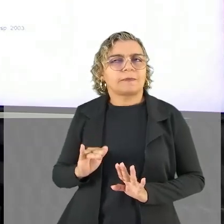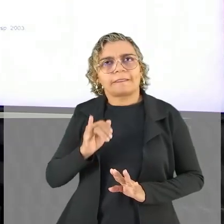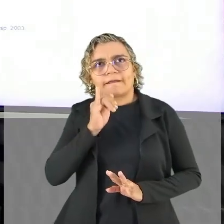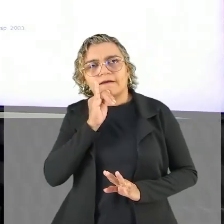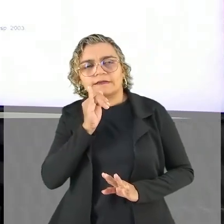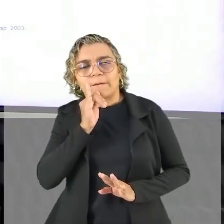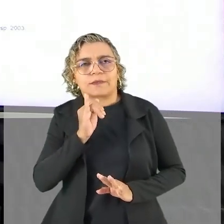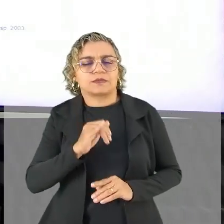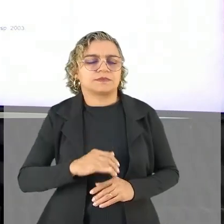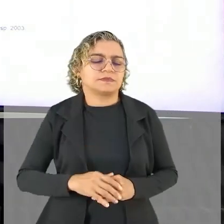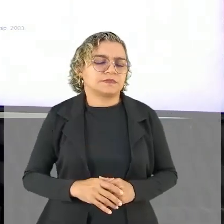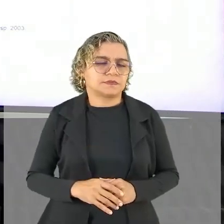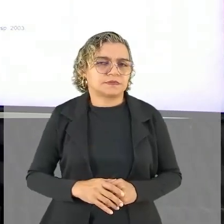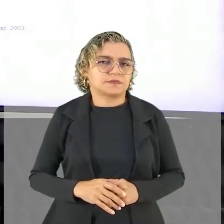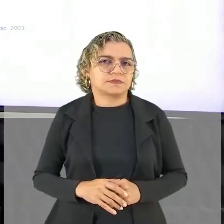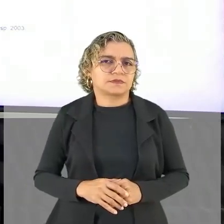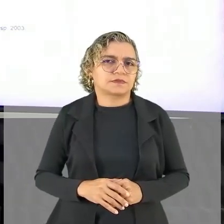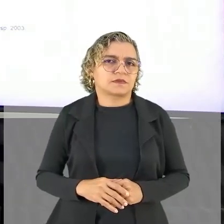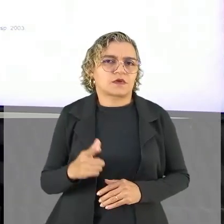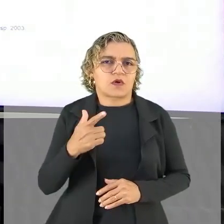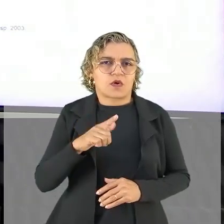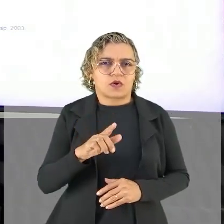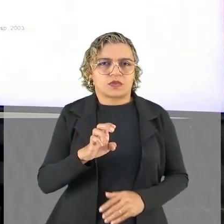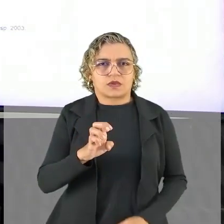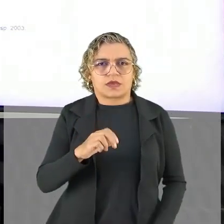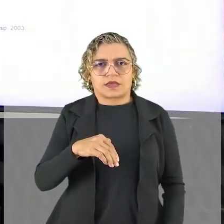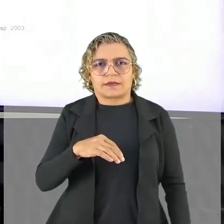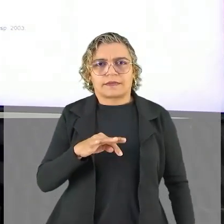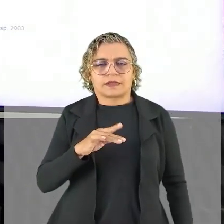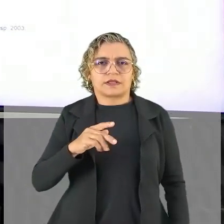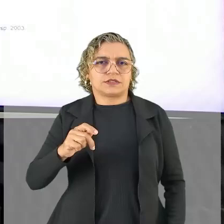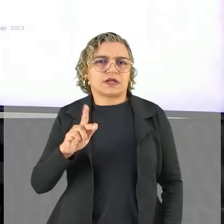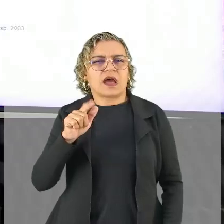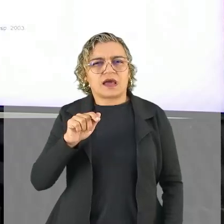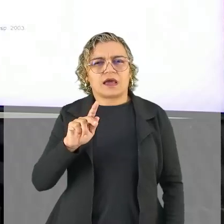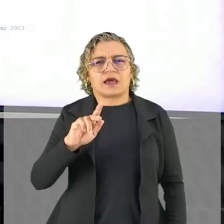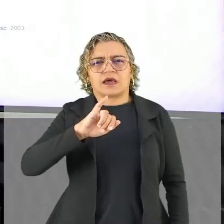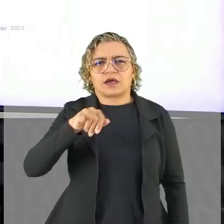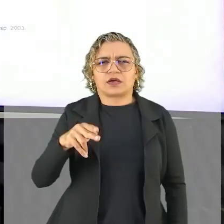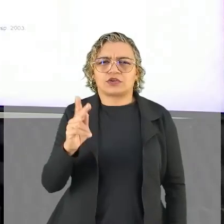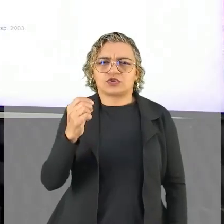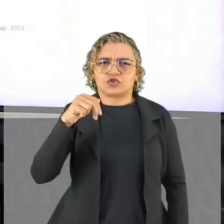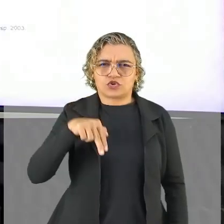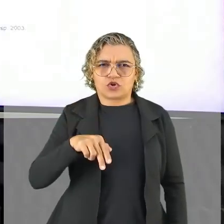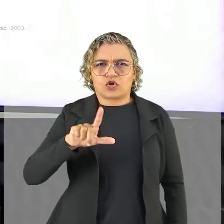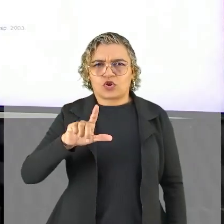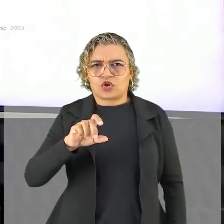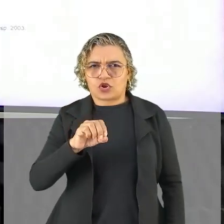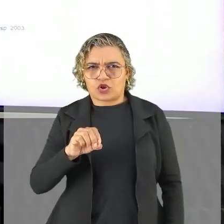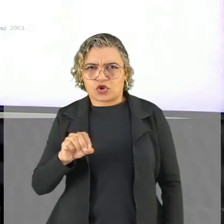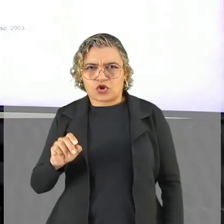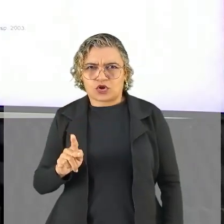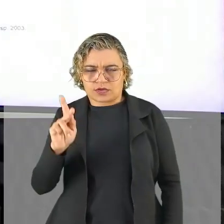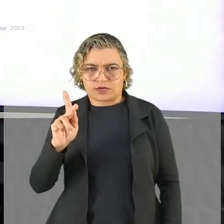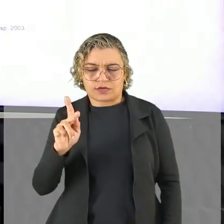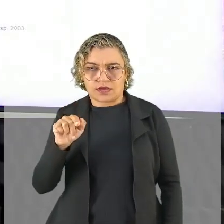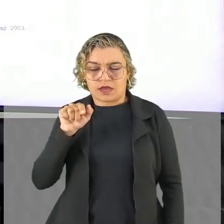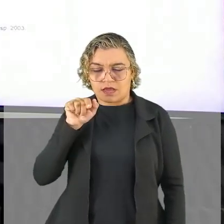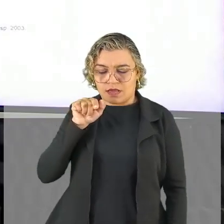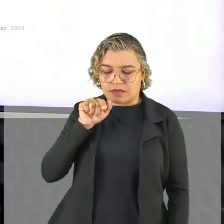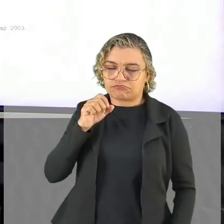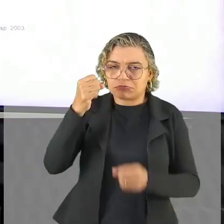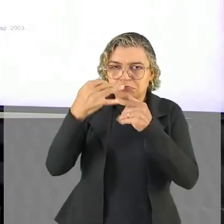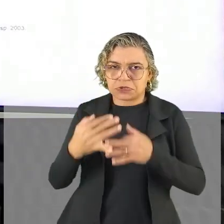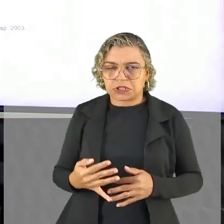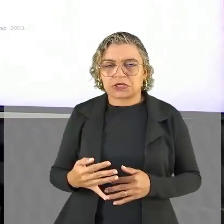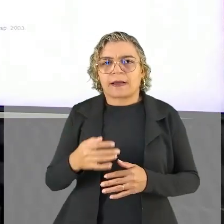exemplo, outro empirista, que é o John Locke, ele vai dizer o seguinte, a gente nasce, eles vão defender a ideia da tábula rasa. A